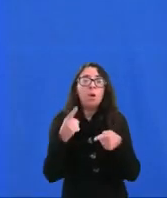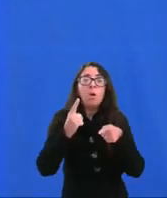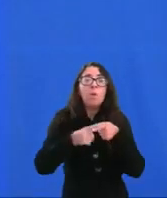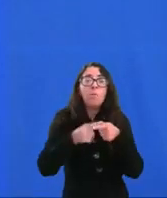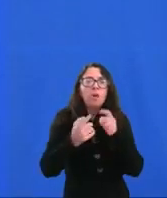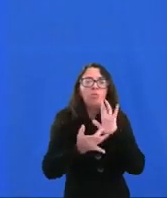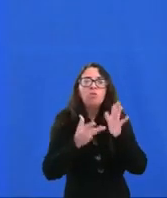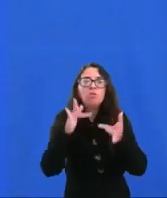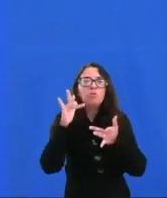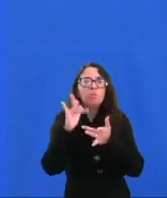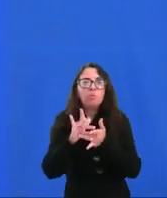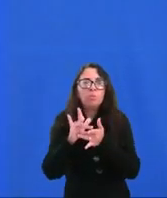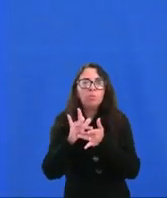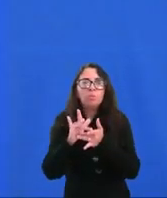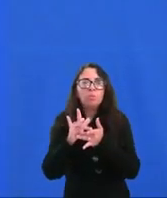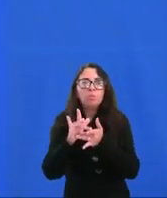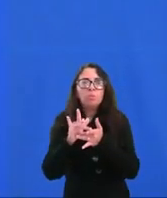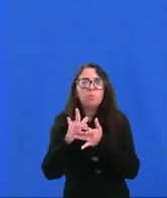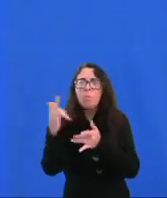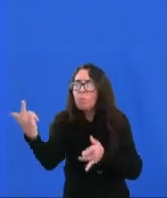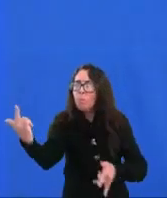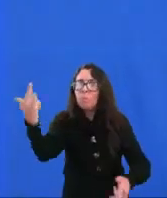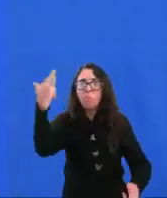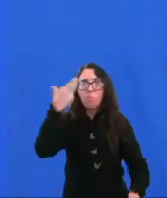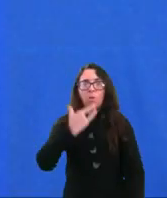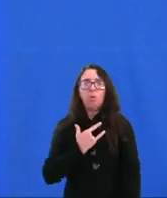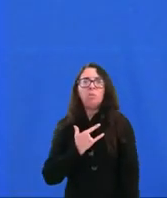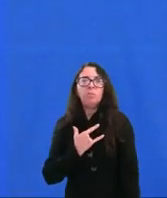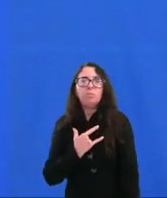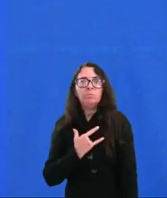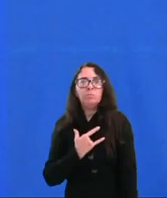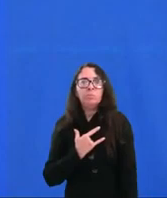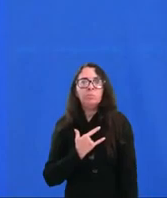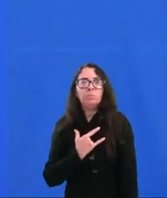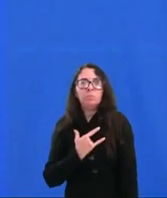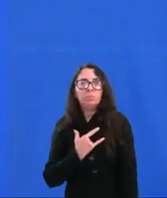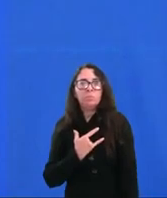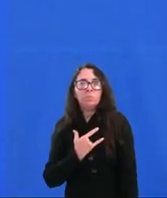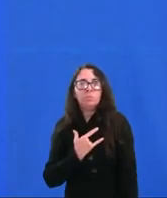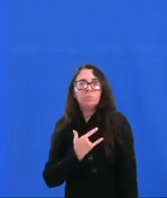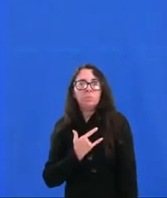O que você acha? Sublime a declaração que representa a sua opinião.